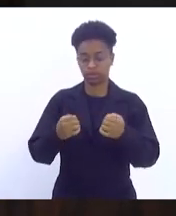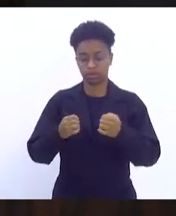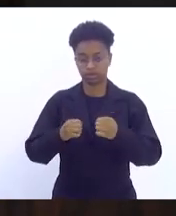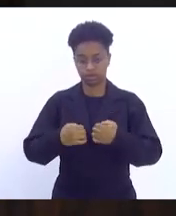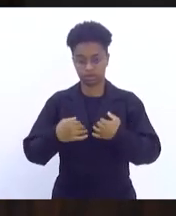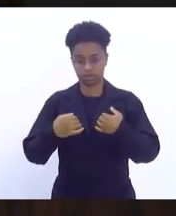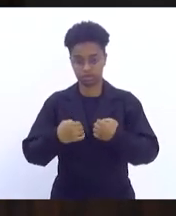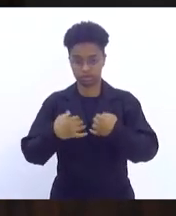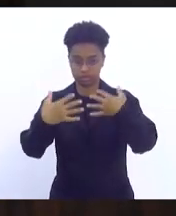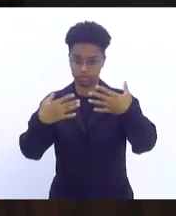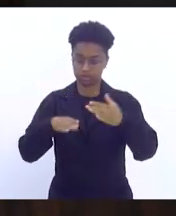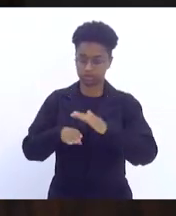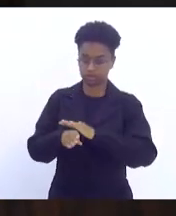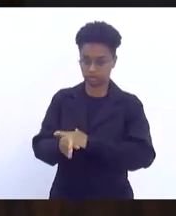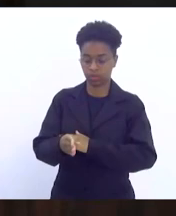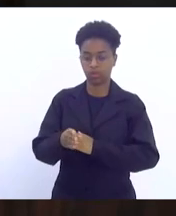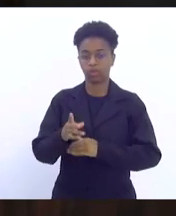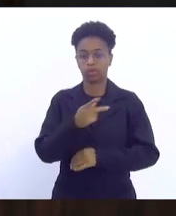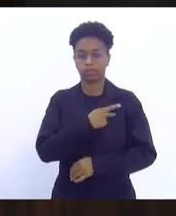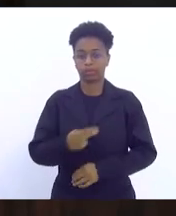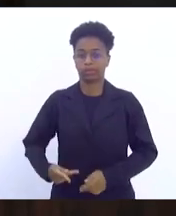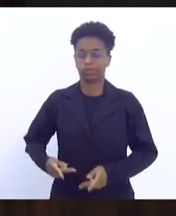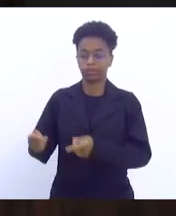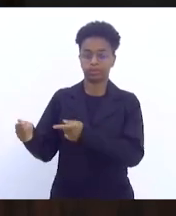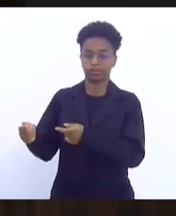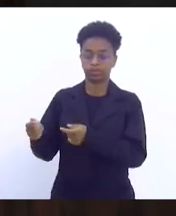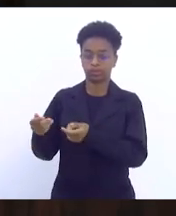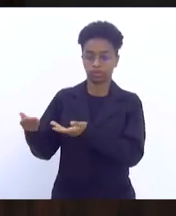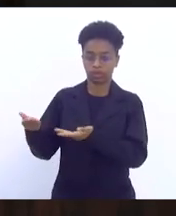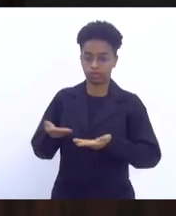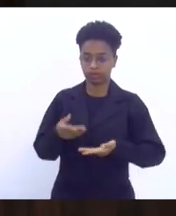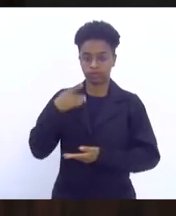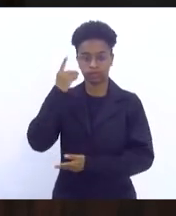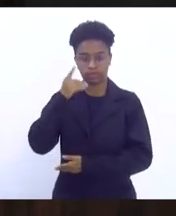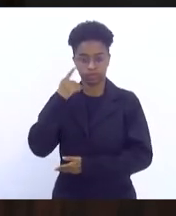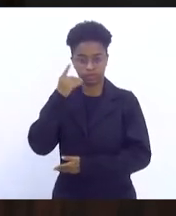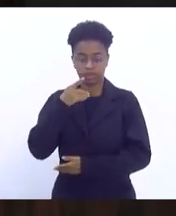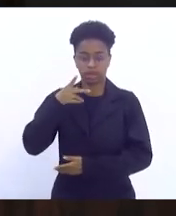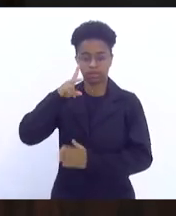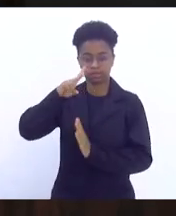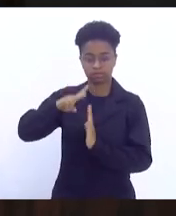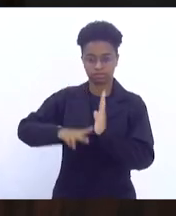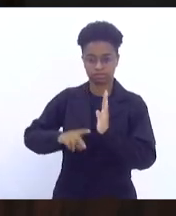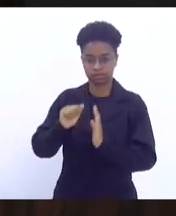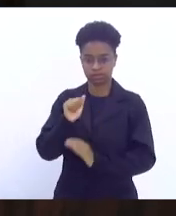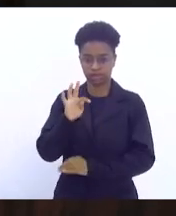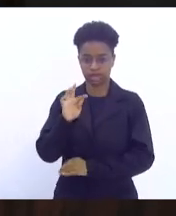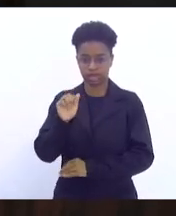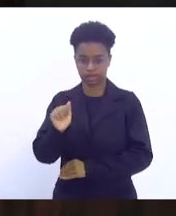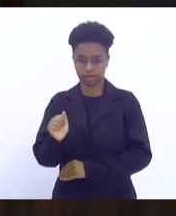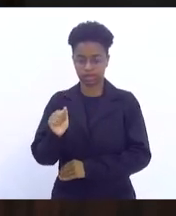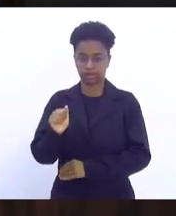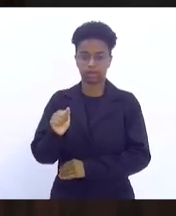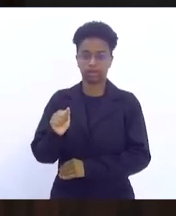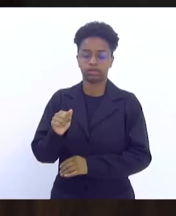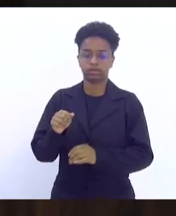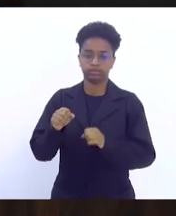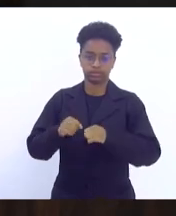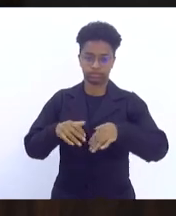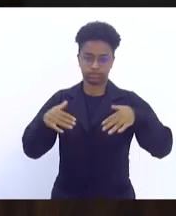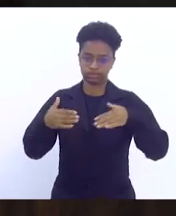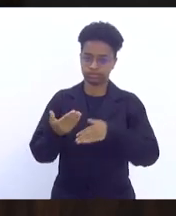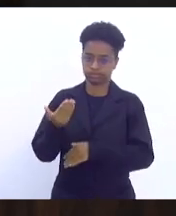sessão. A presidência convida o senhor deputado e deputada para fazer a leitura da ata da sessão